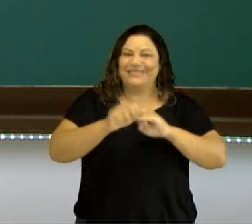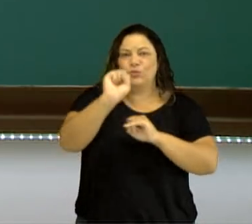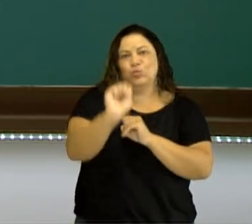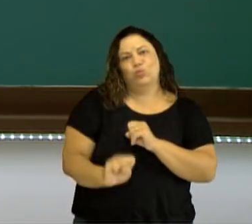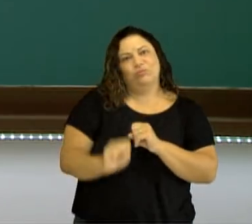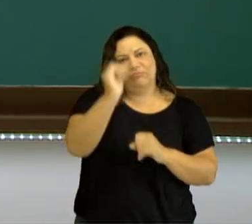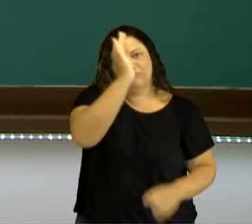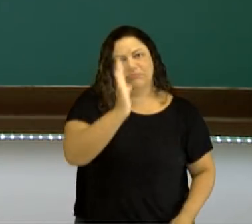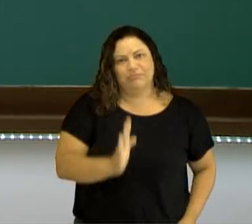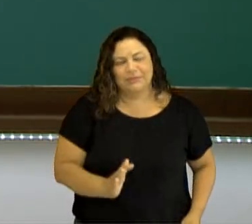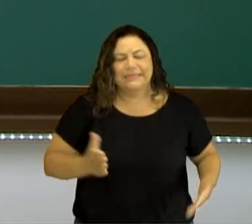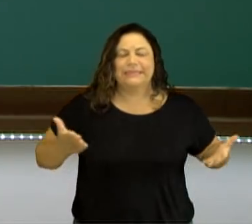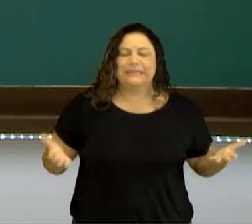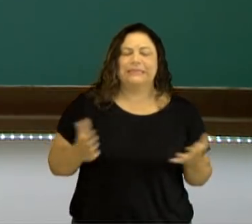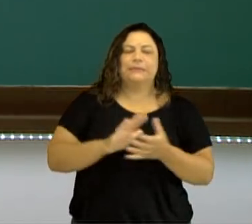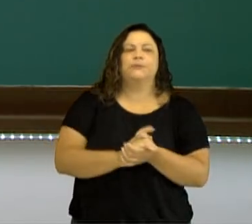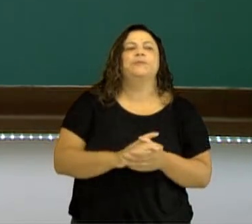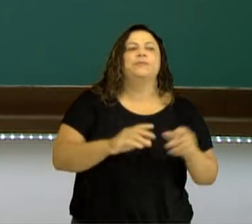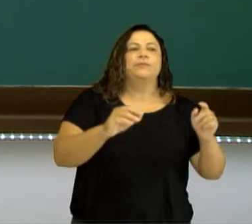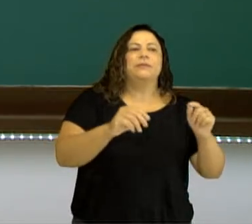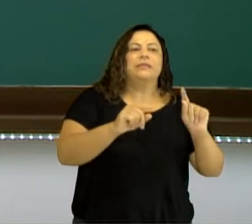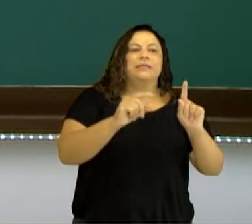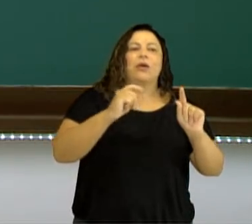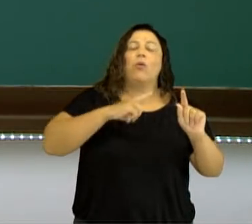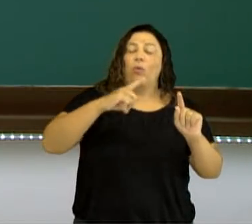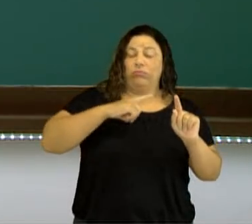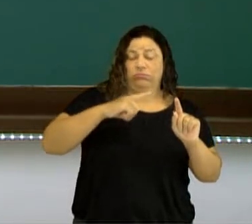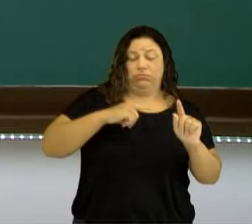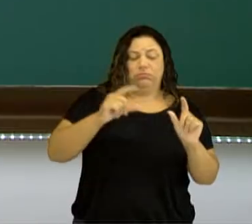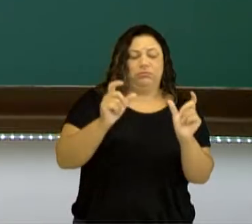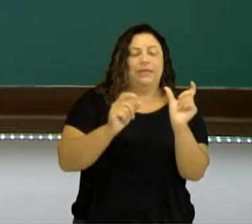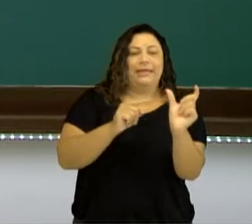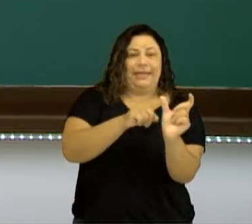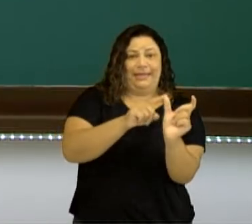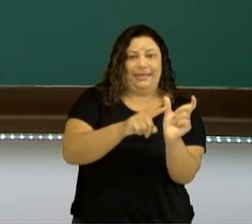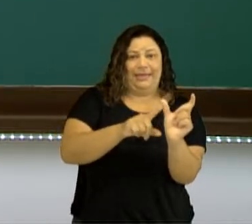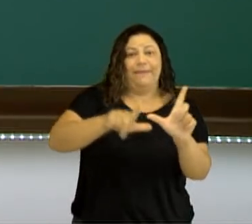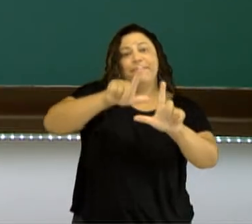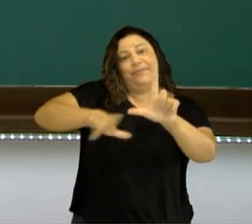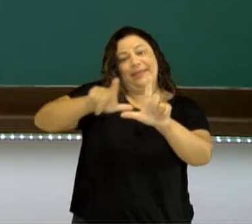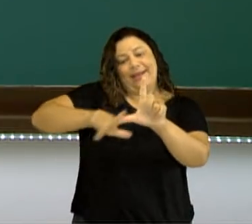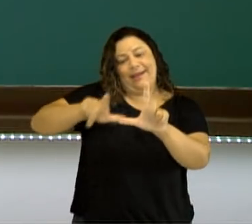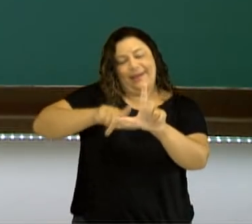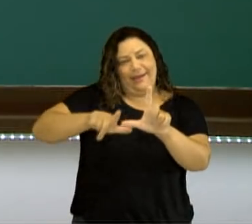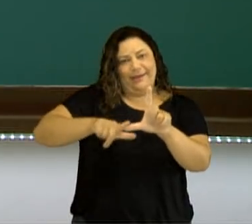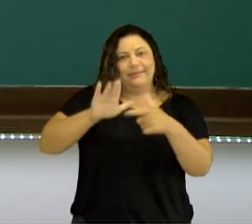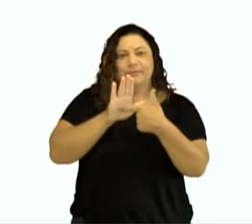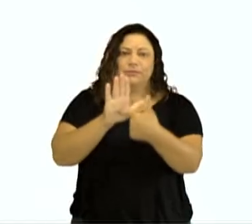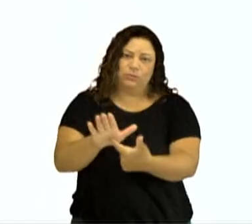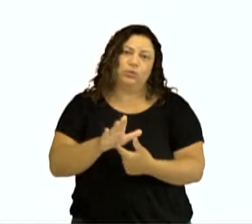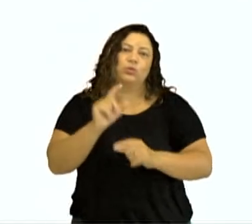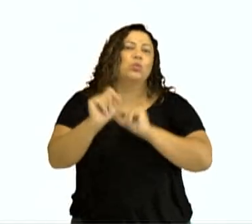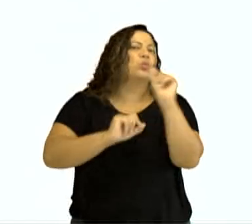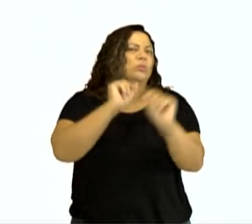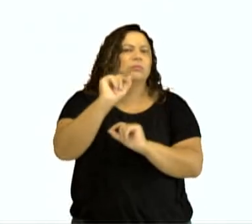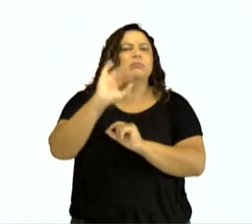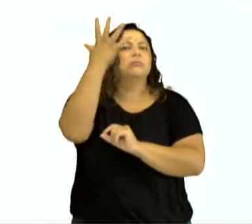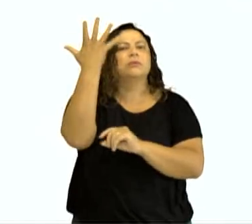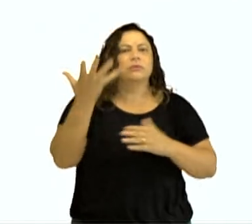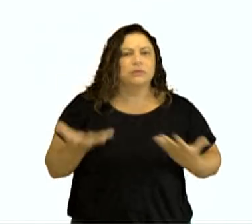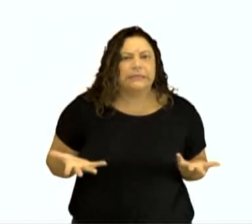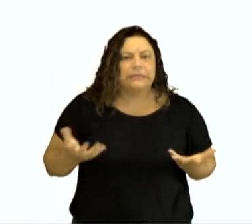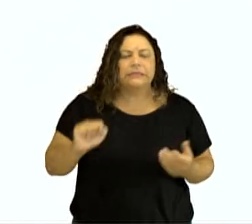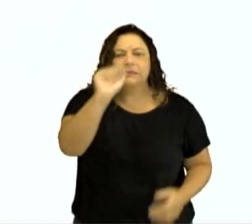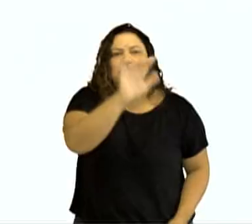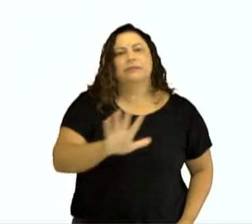né? Então, como todo gráfico, temos aqui a nossa legenda para identificar o que está acontecendo nessa imagem para você fazer uma